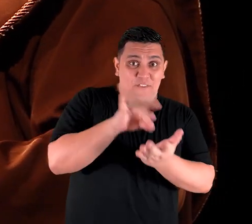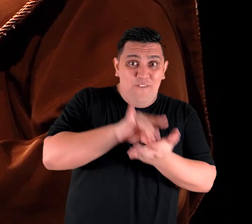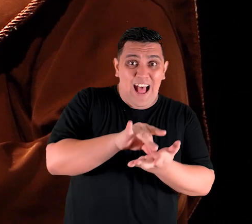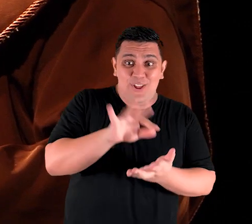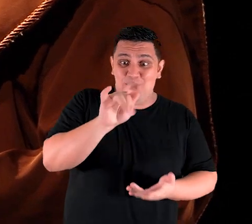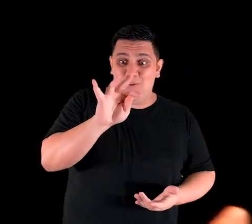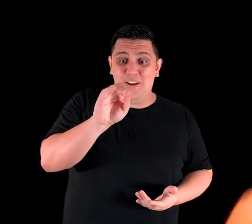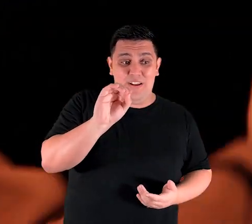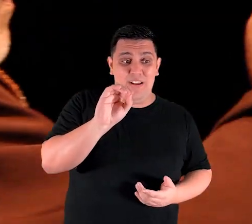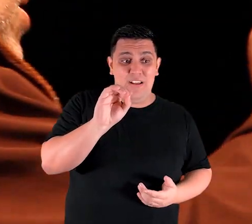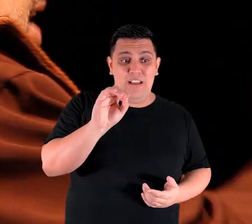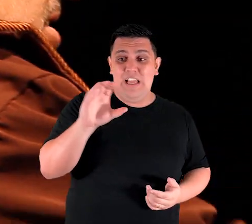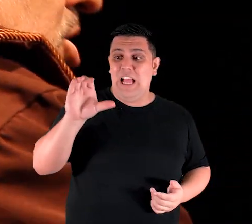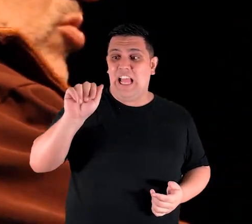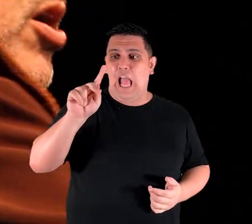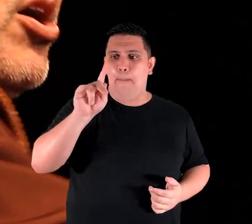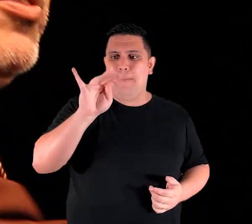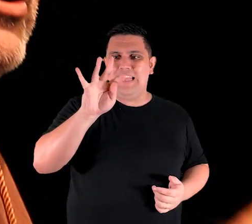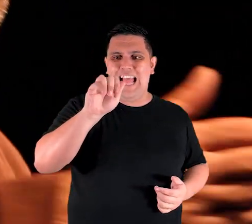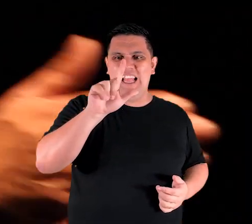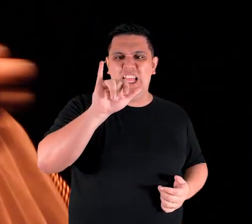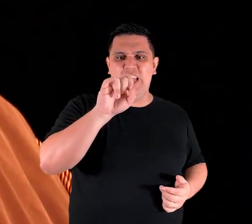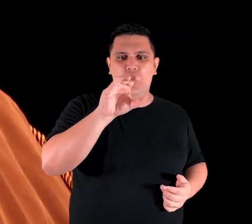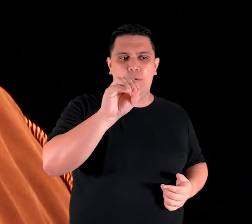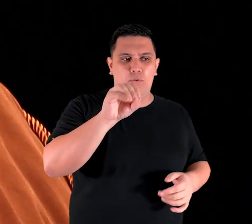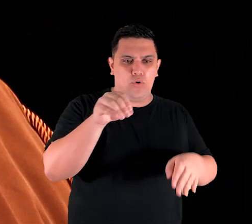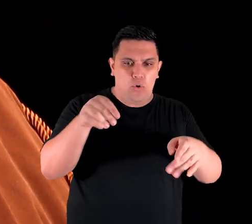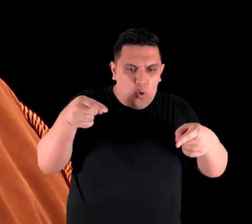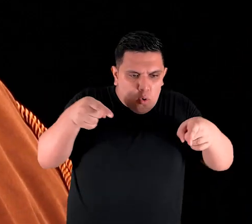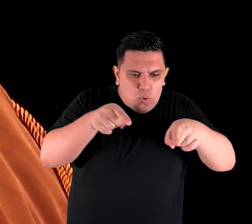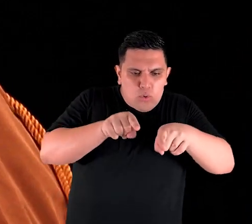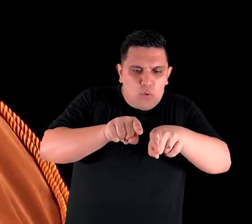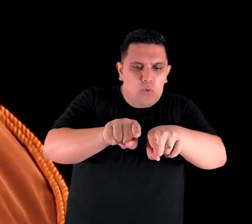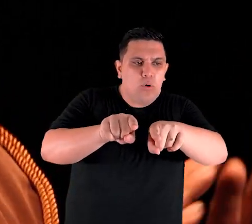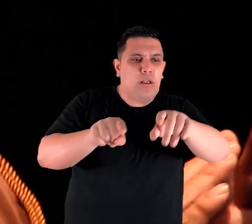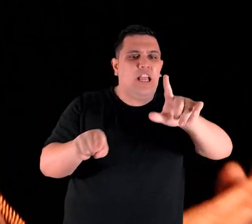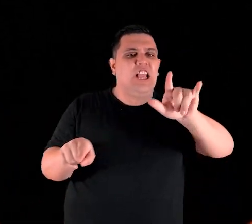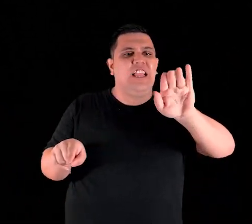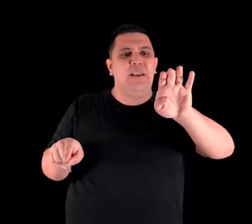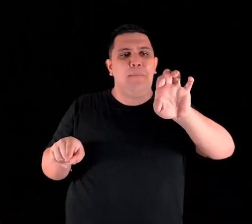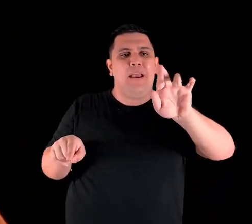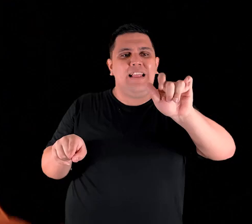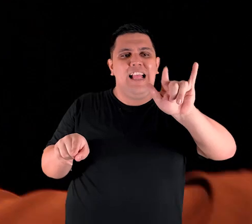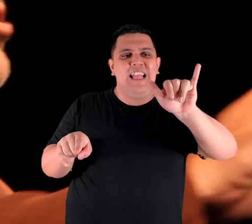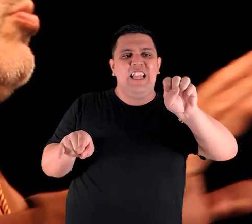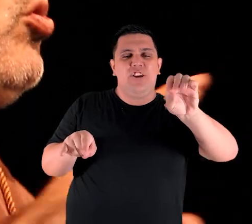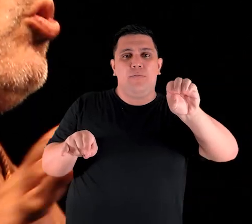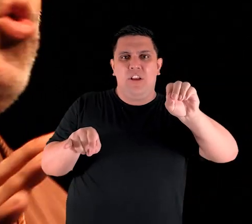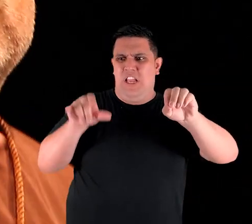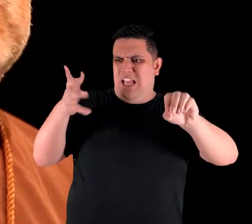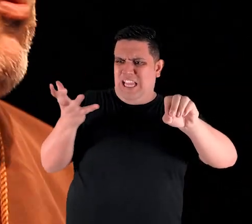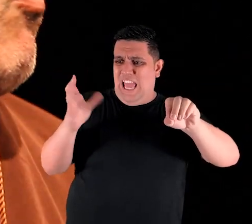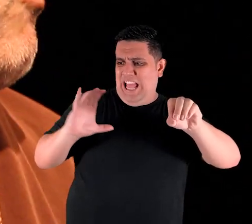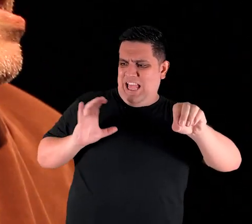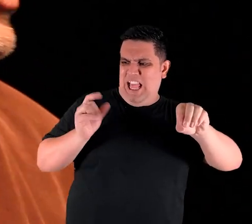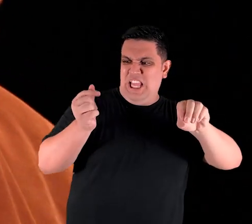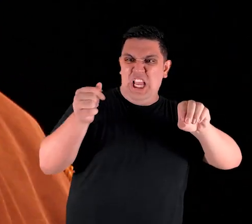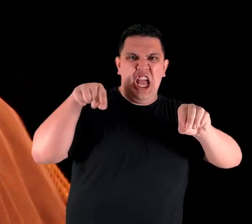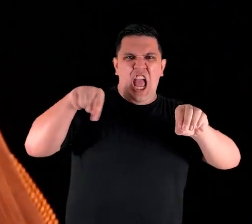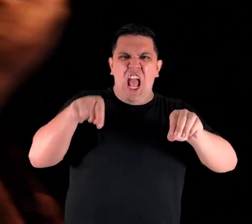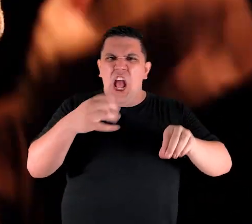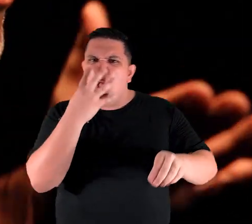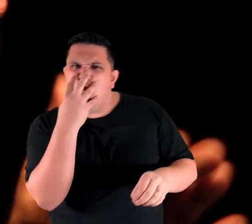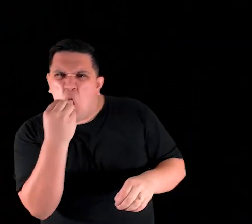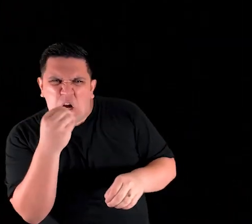fato. O capitalismo anda com o liberalismo. Mas querem transformar o capitalismo num lobo